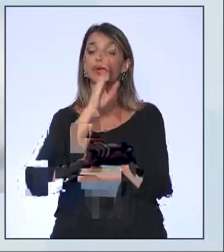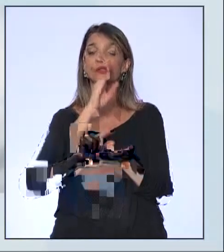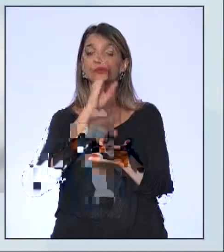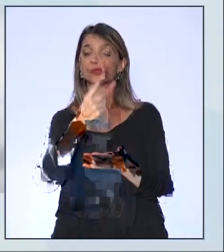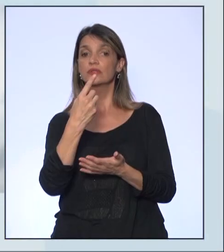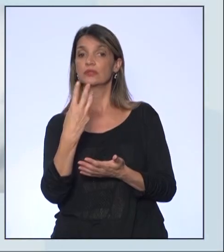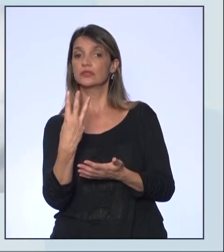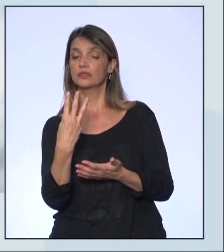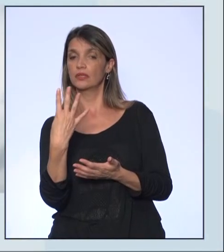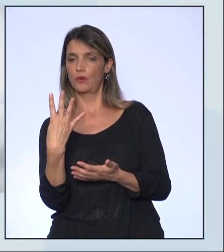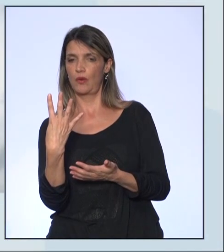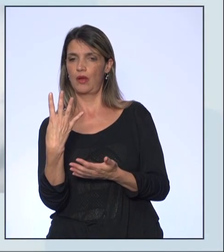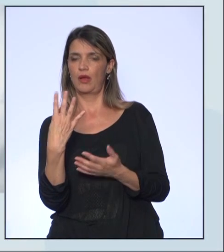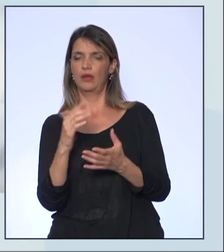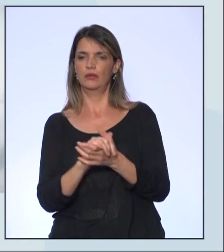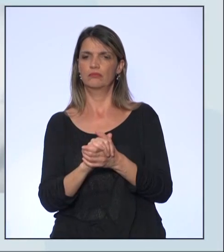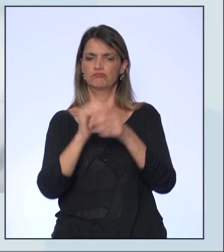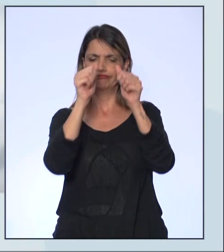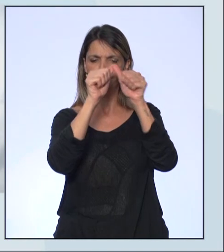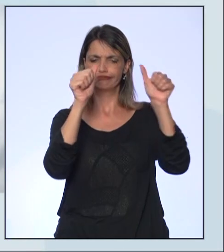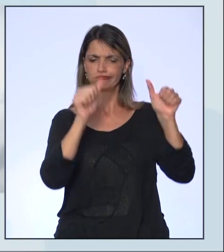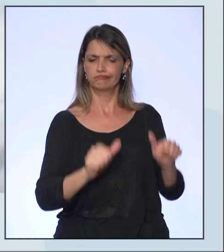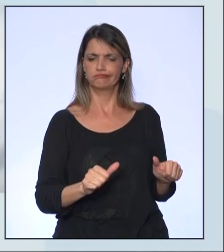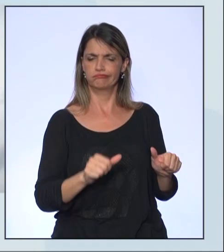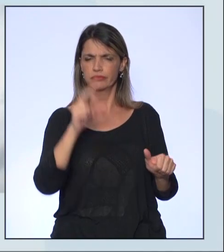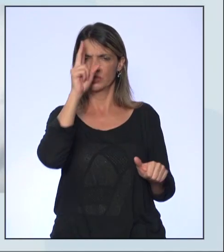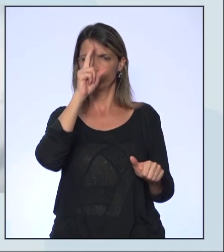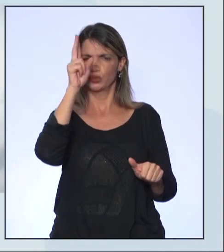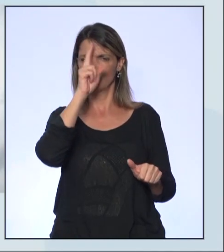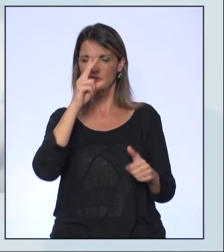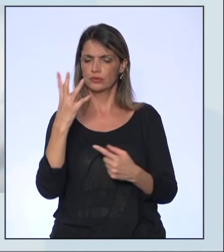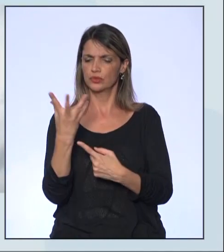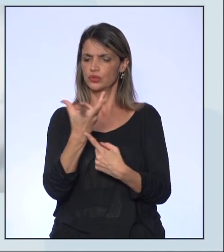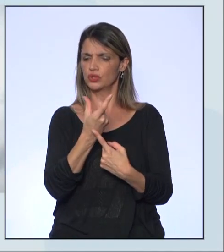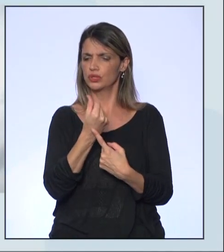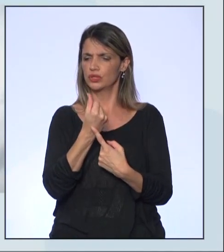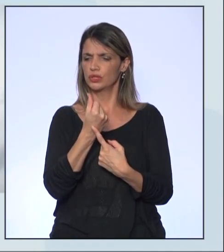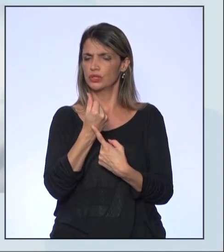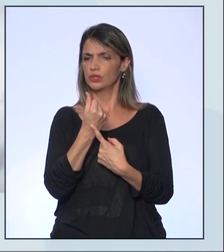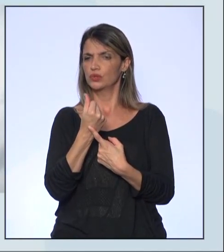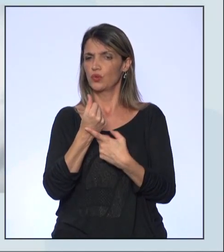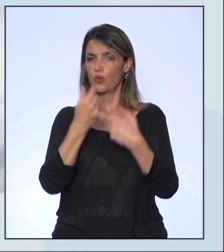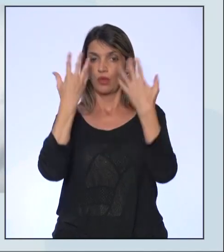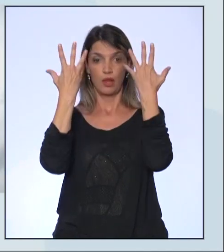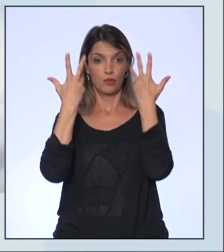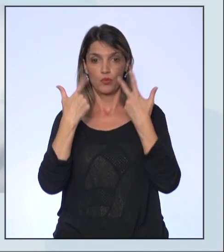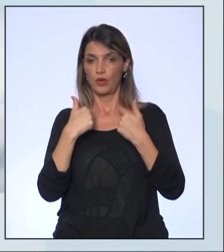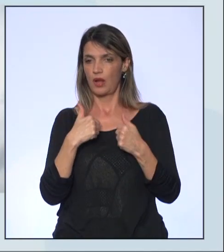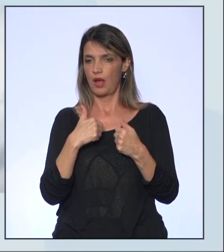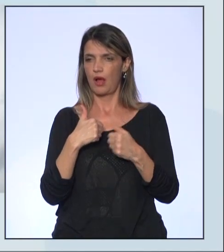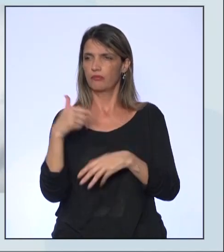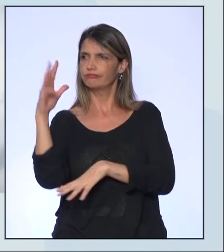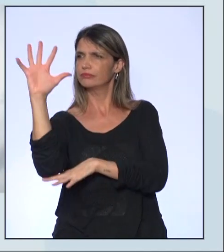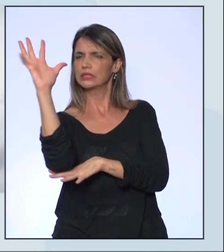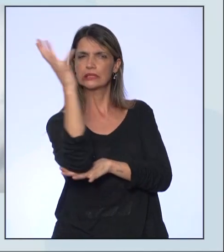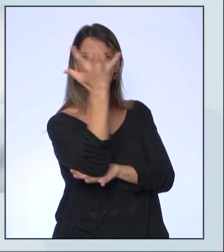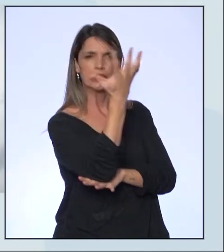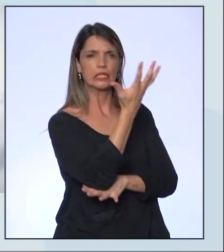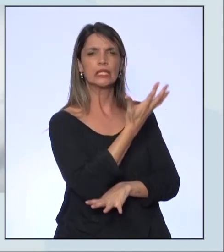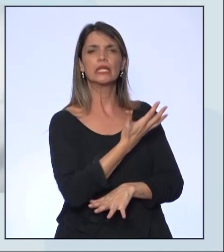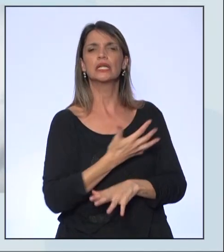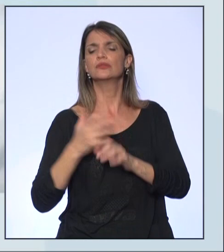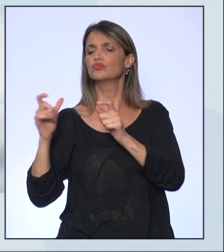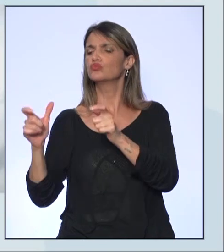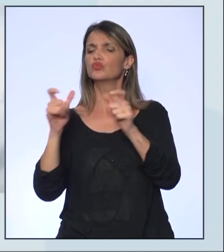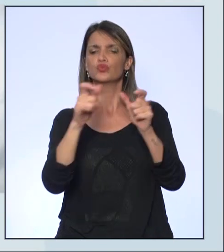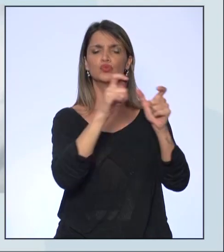que monumentos históricos, artísticos e naturais, assim como as paisagens ou os